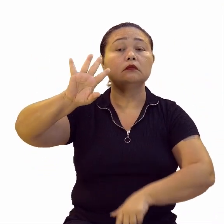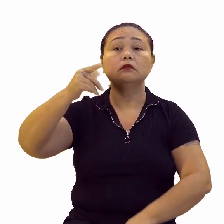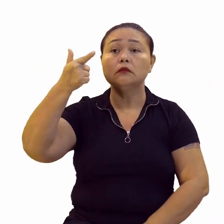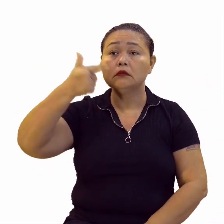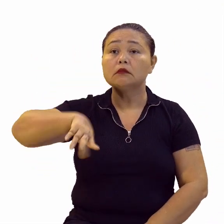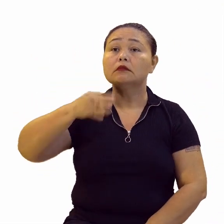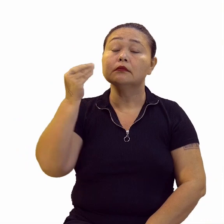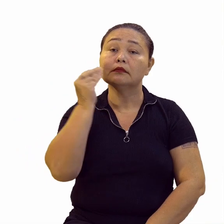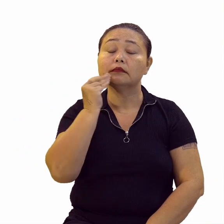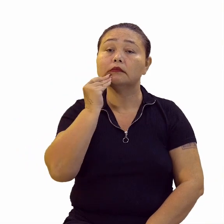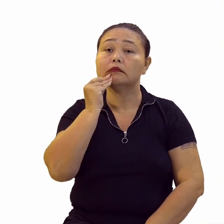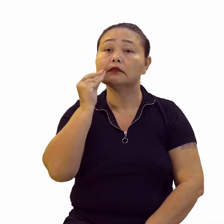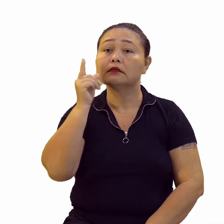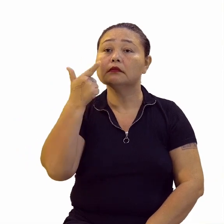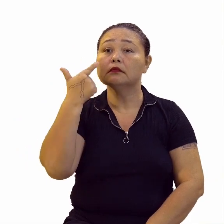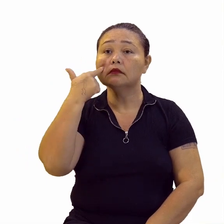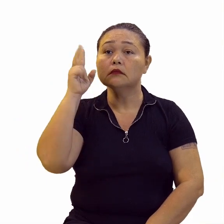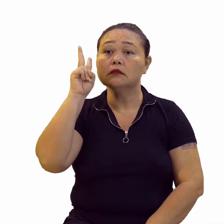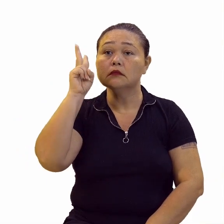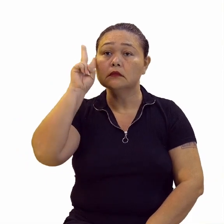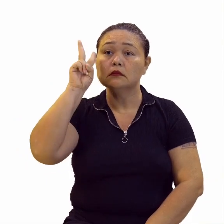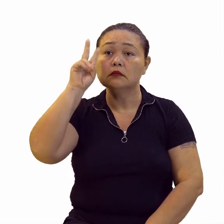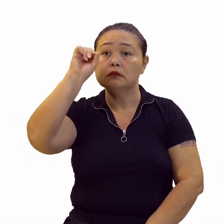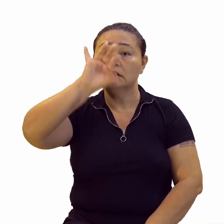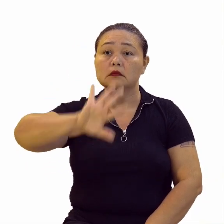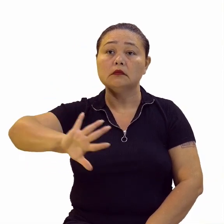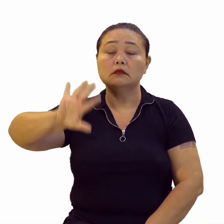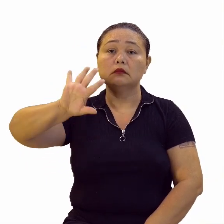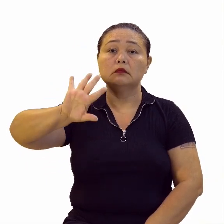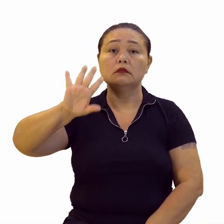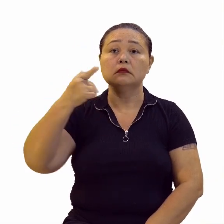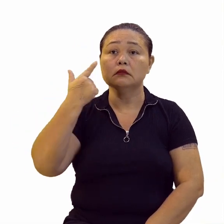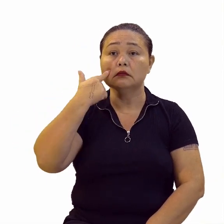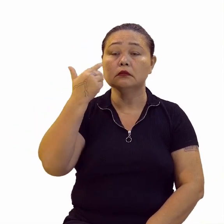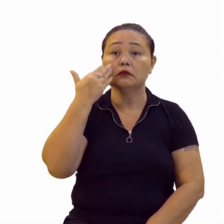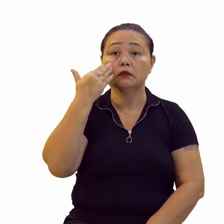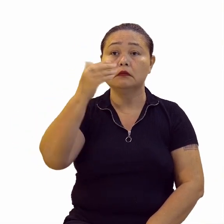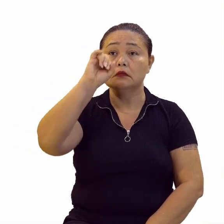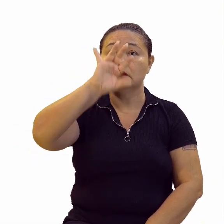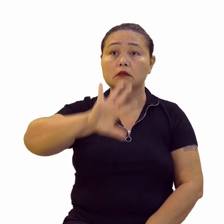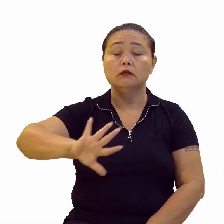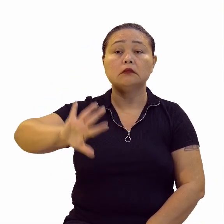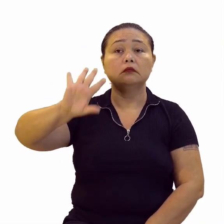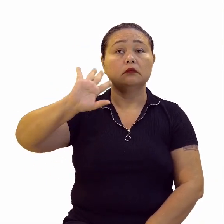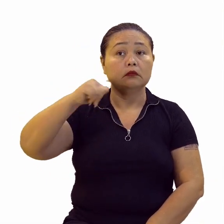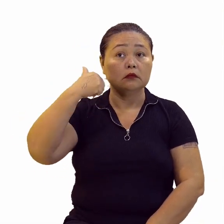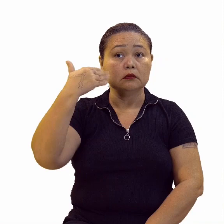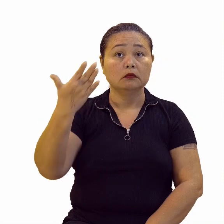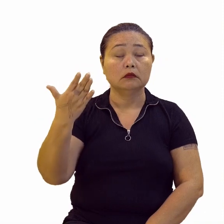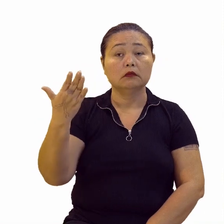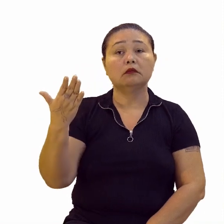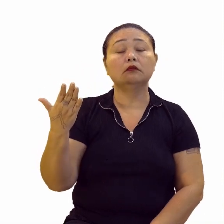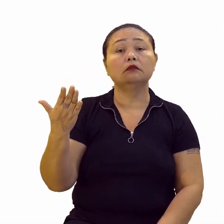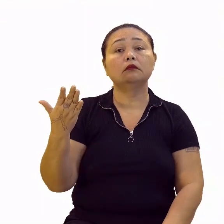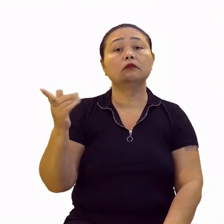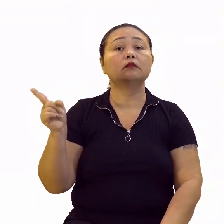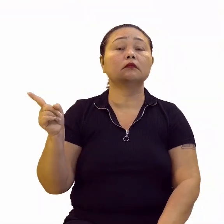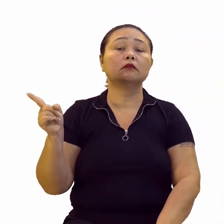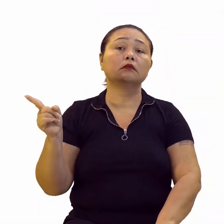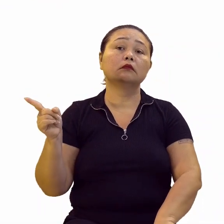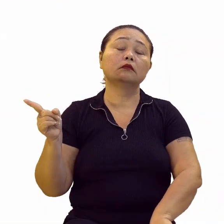uma chance de você recordar a imagem. Olha para a imagem que está fora do espelho primeiro.